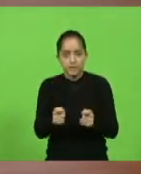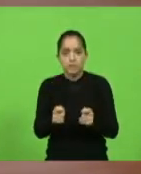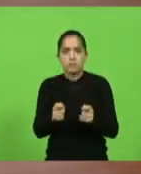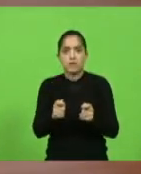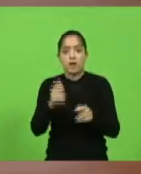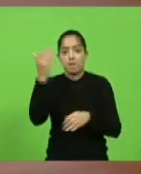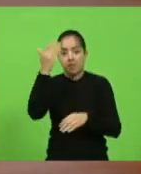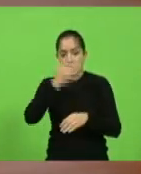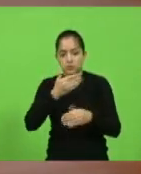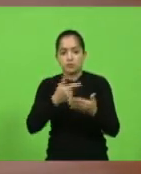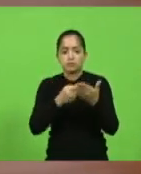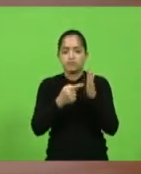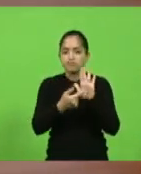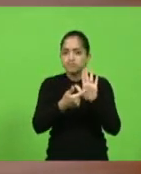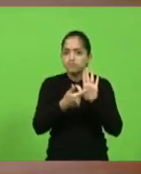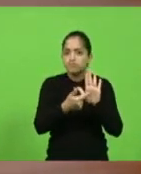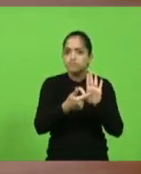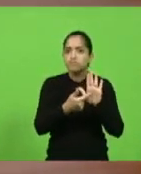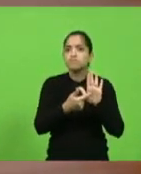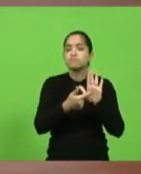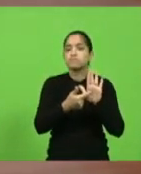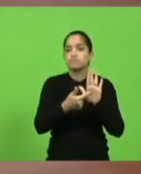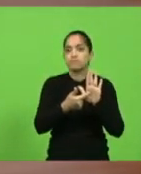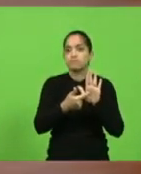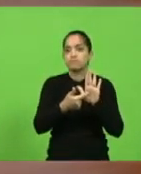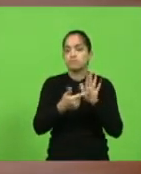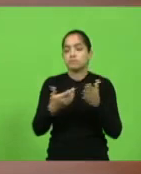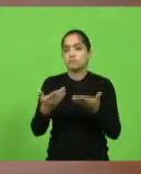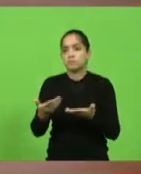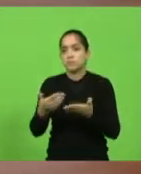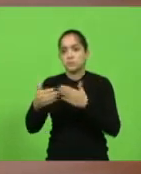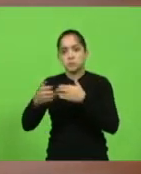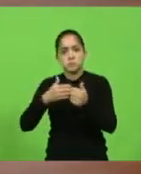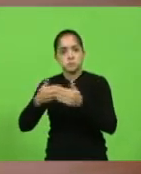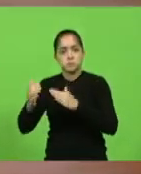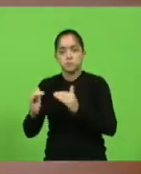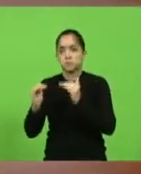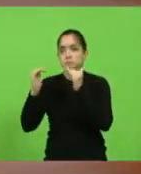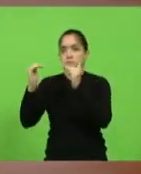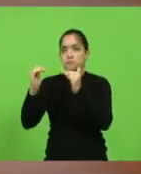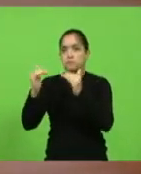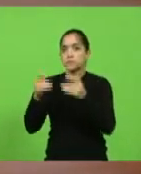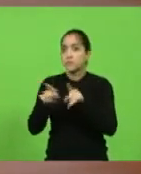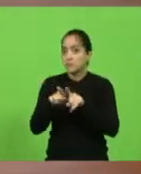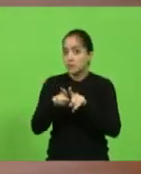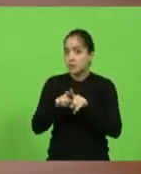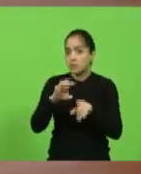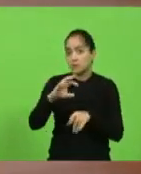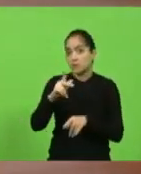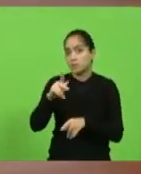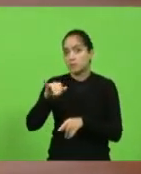sem necessidade de adotar as conclusões de pareceres de qualquer autoridade, inclusive da própria CPI.